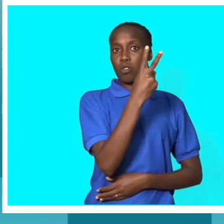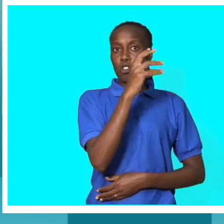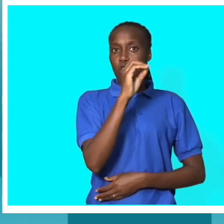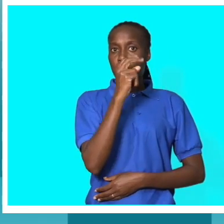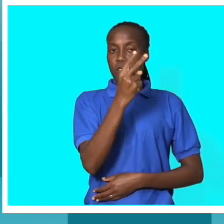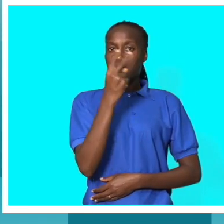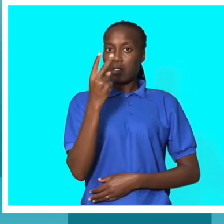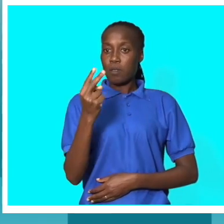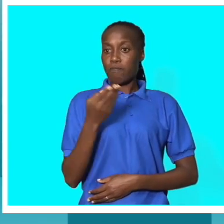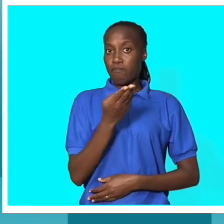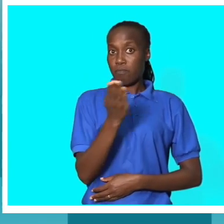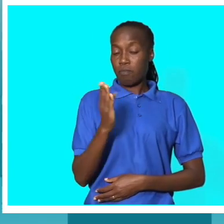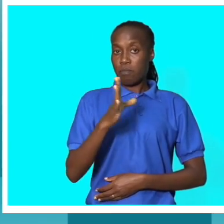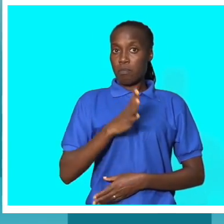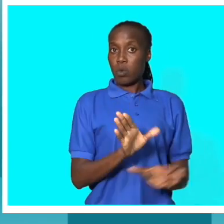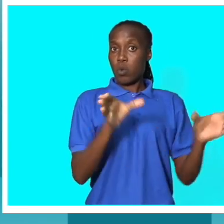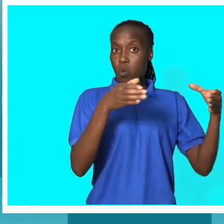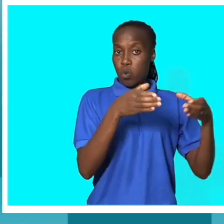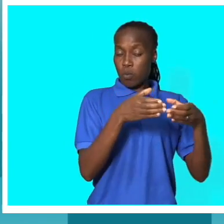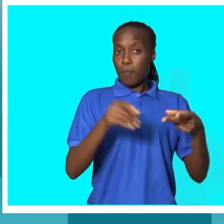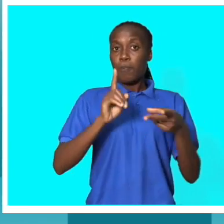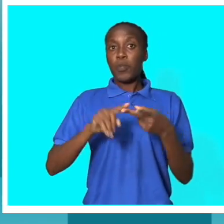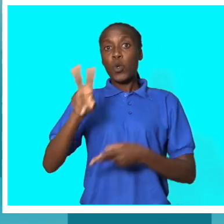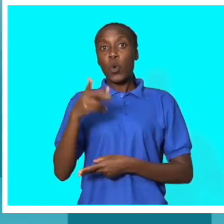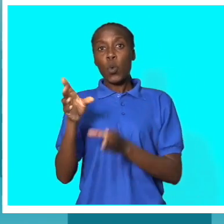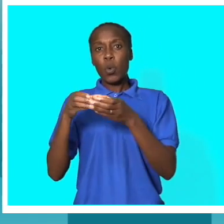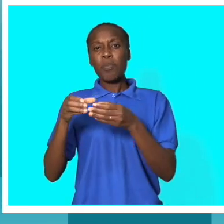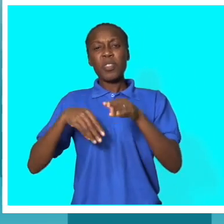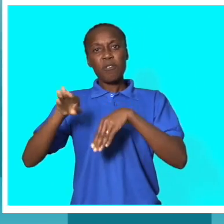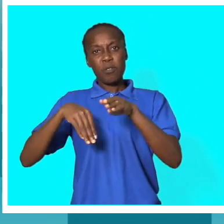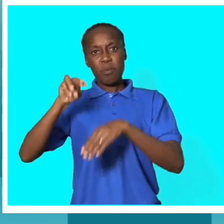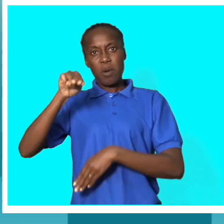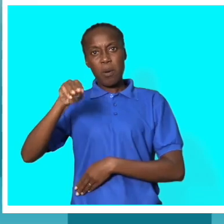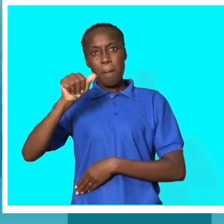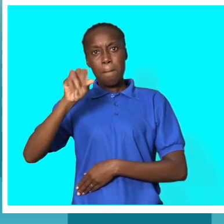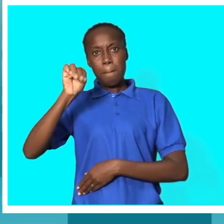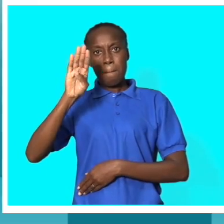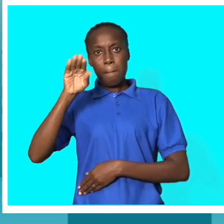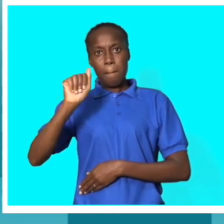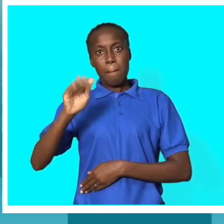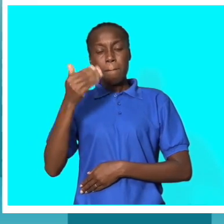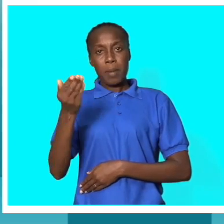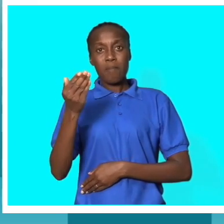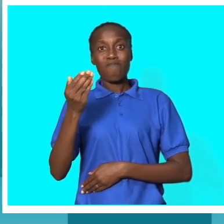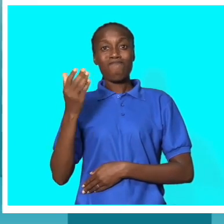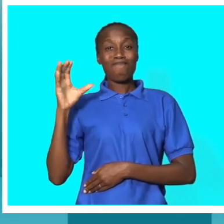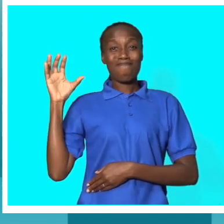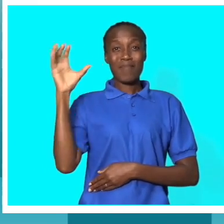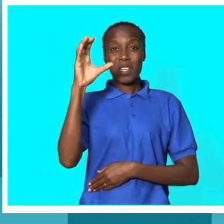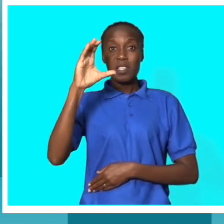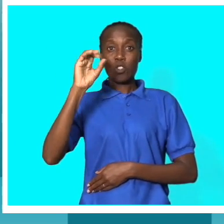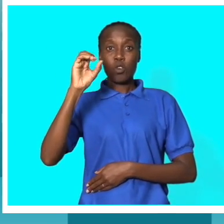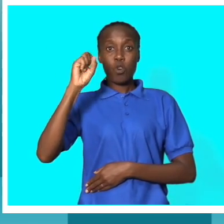Indomáveis, os Mambas vão enfrentar também o combinado da costa do Marfim e o